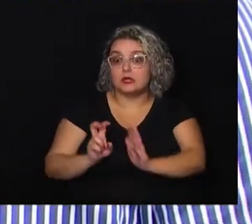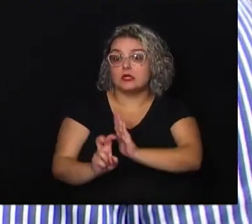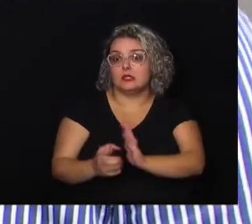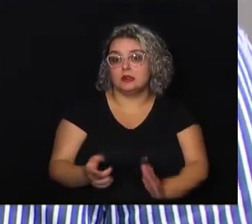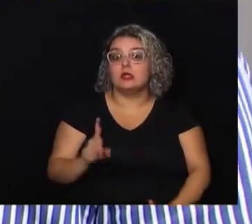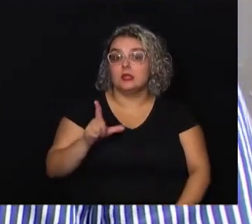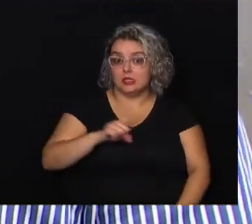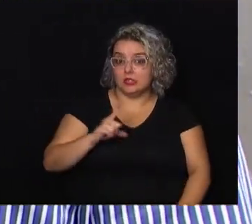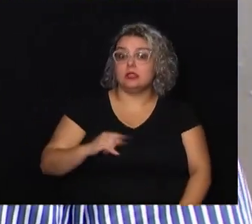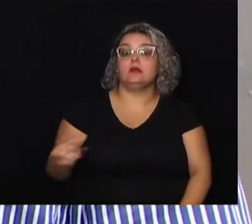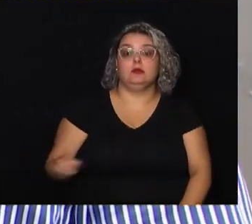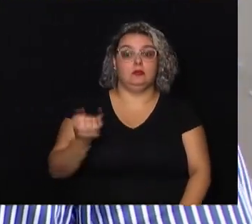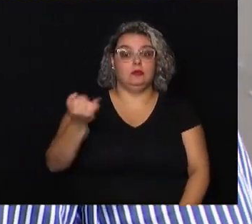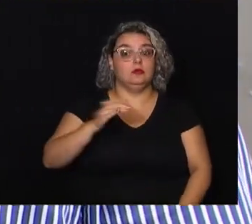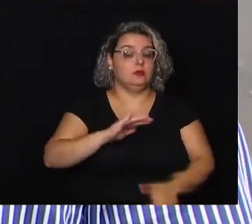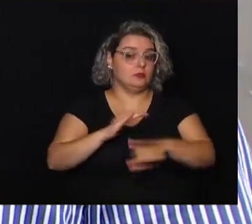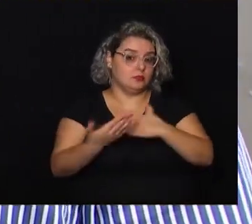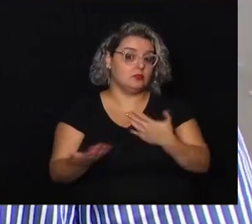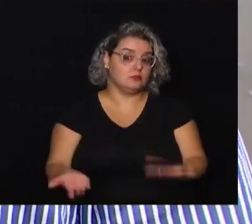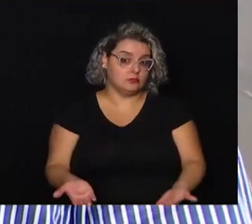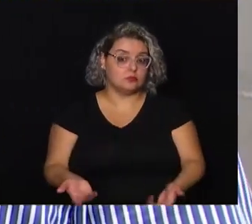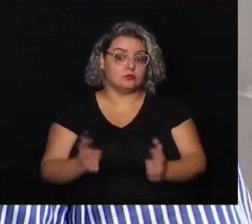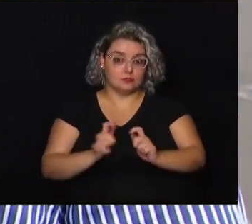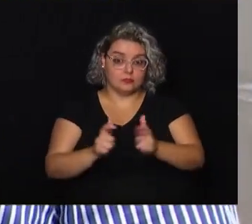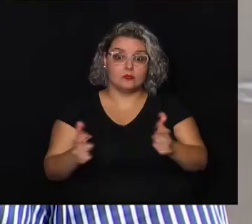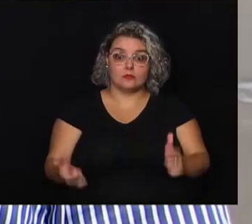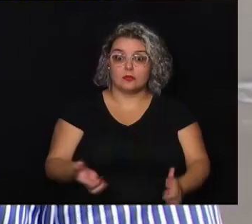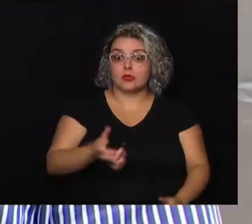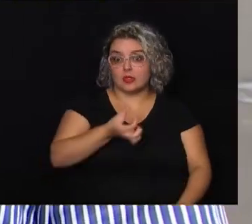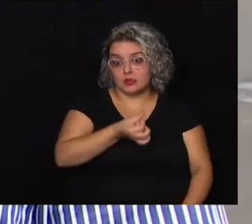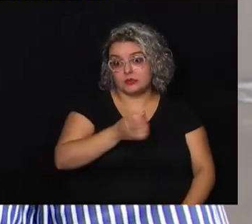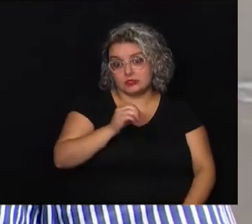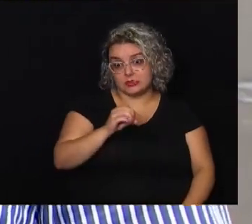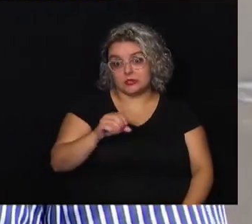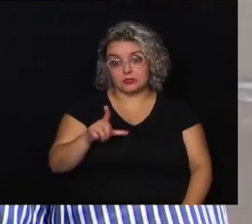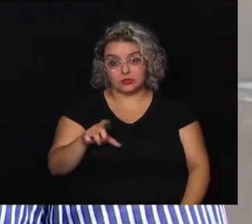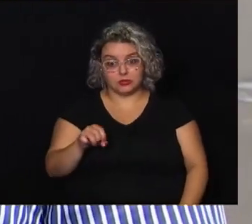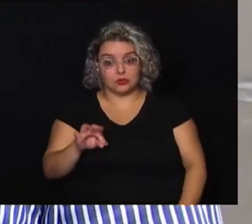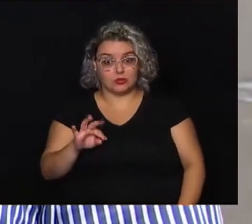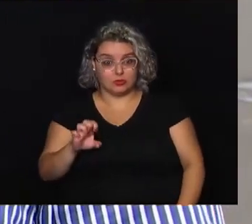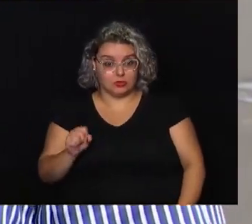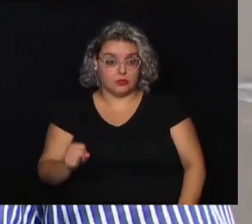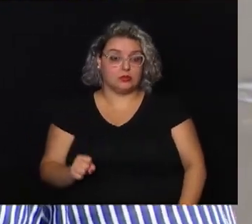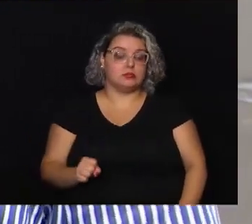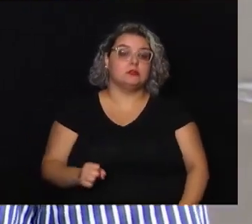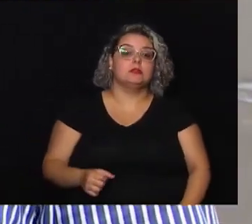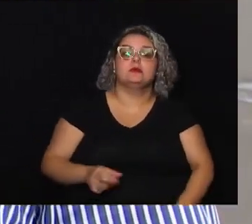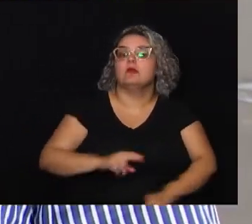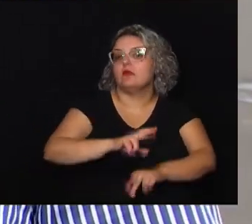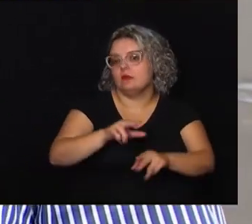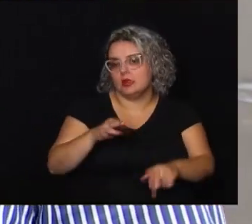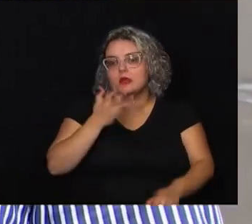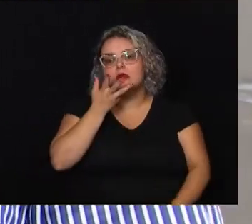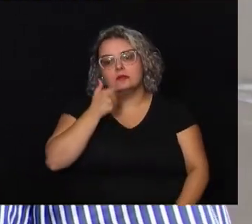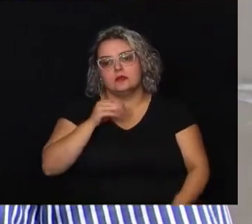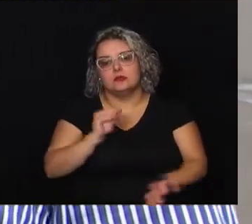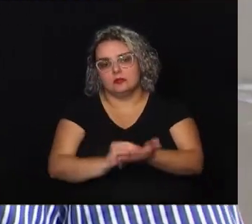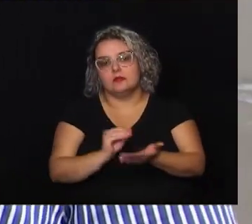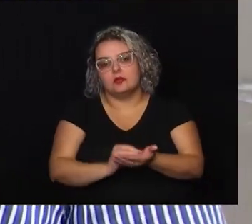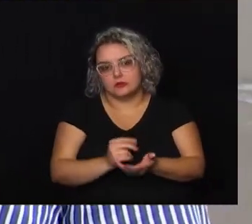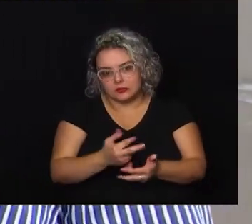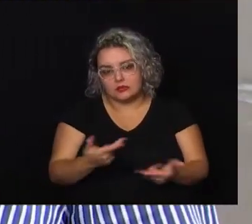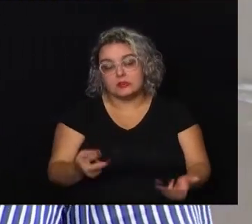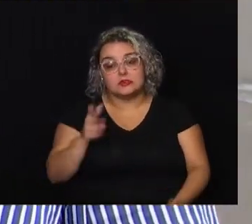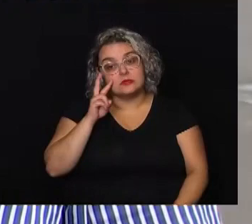grande importância para o bairro. Em vez que o bairro está crescendo, são 600 lotes que existe aqui, inúmeras crianças, Então faltava alguma coisa, Se você for